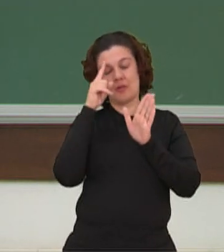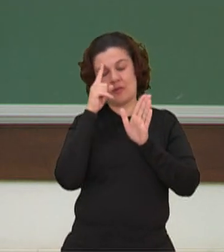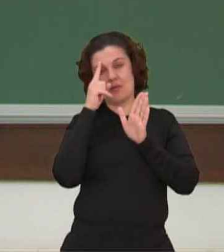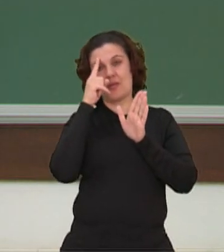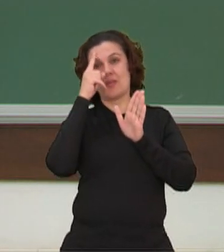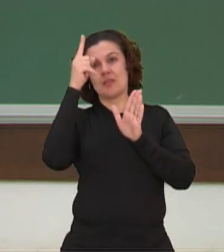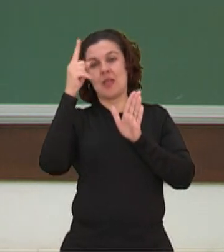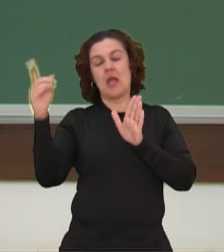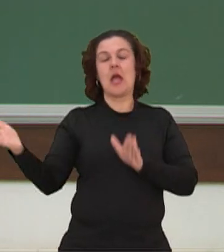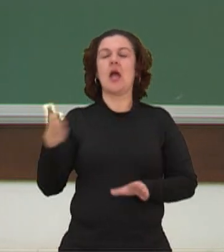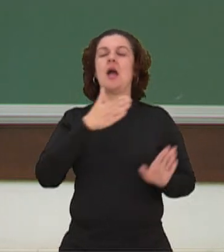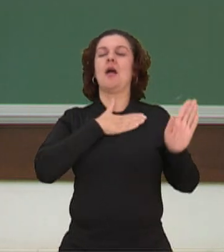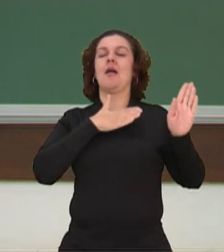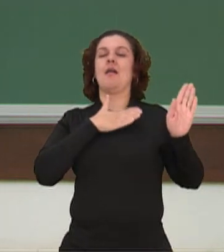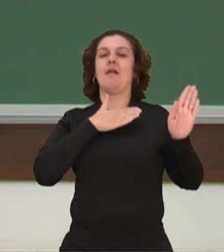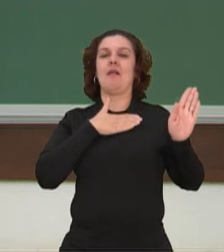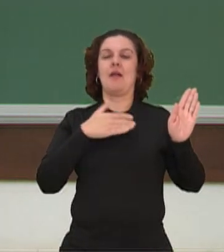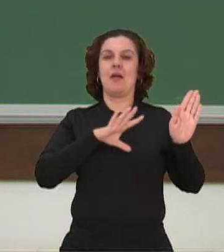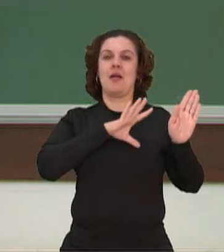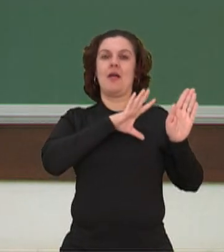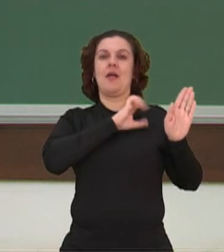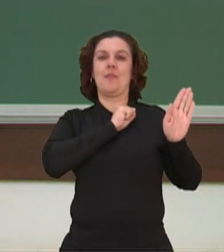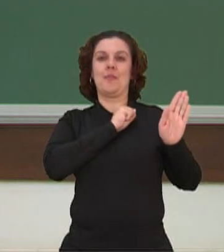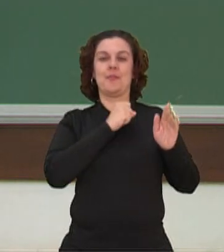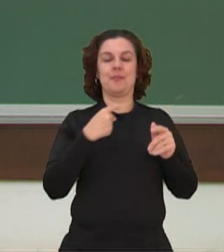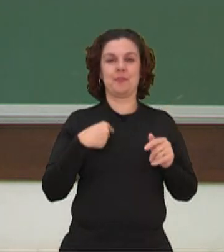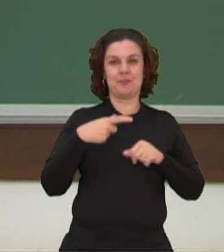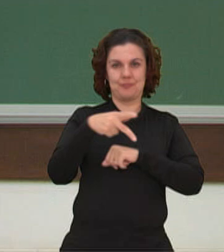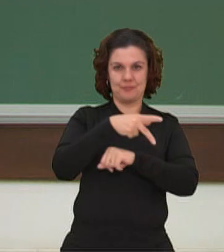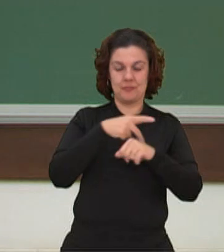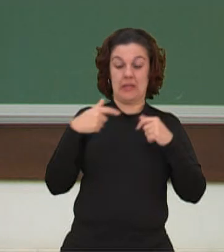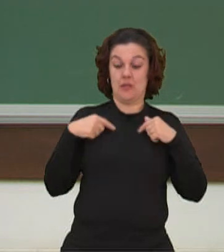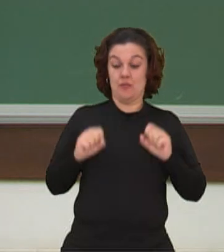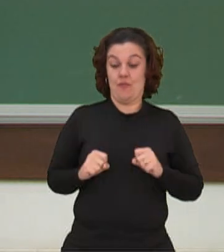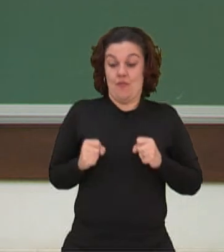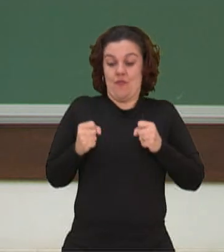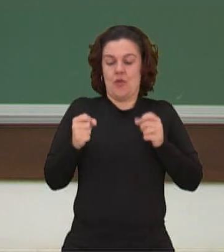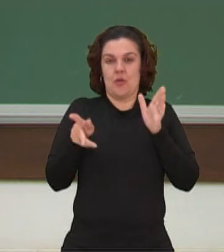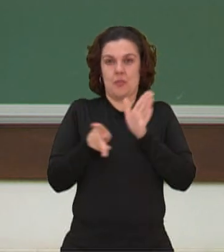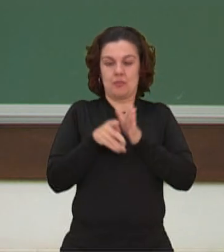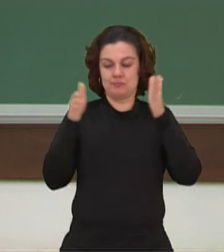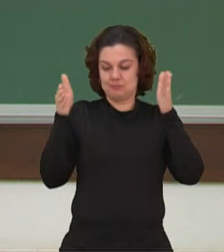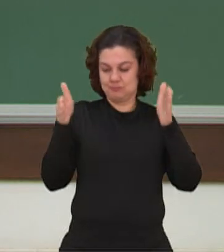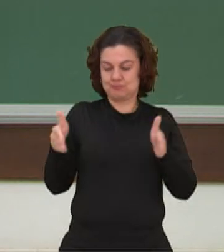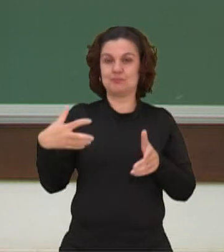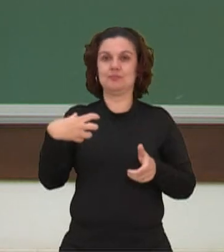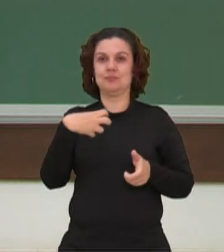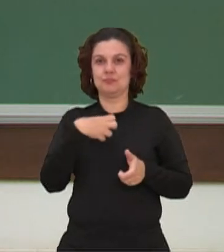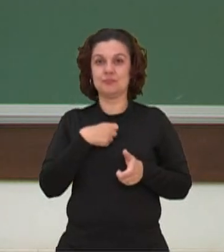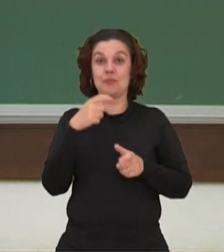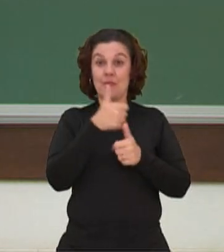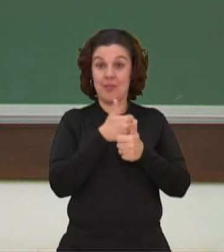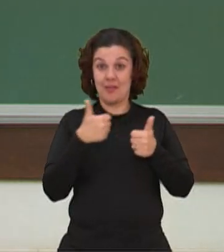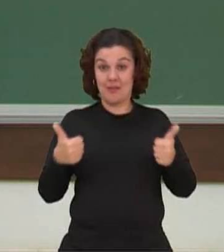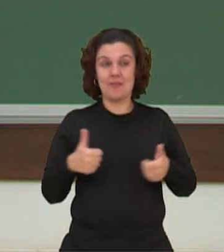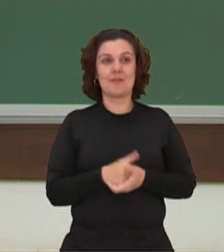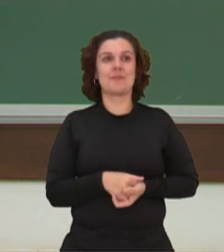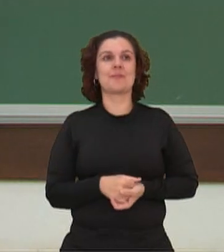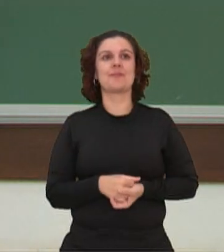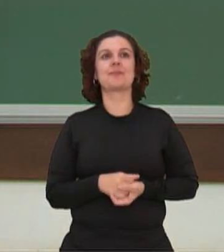do nacionalismo, que é algo muito forte durante o governo do Getúlio Vargas. Legal?